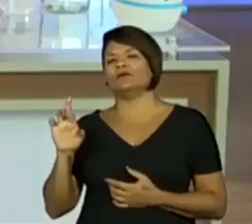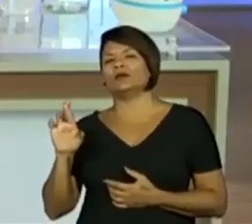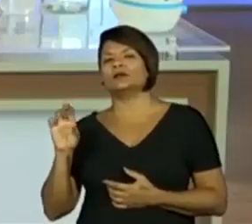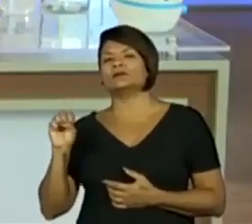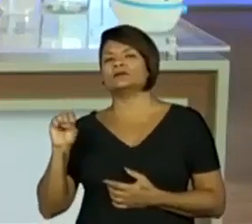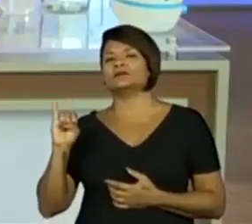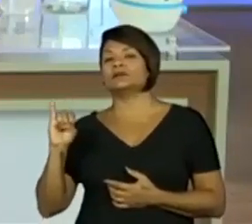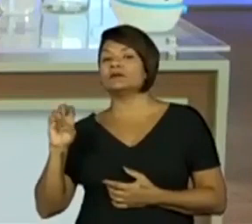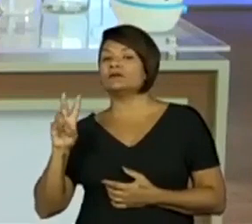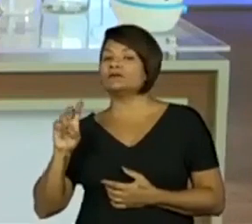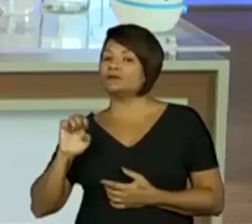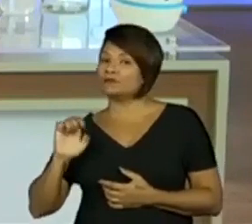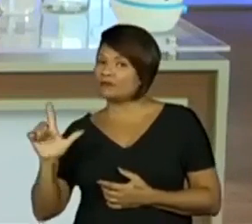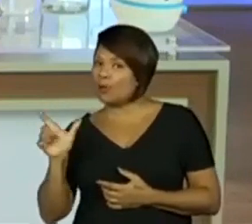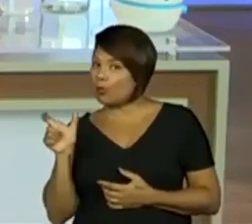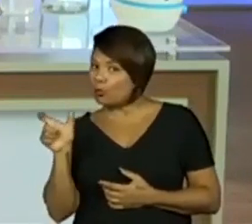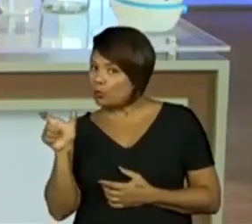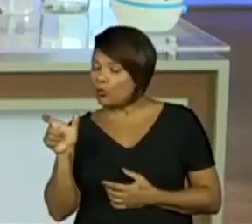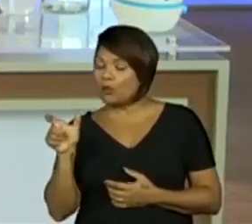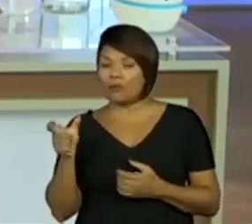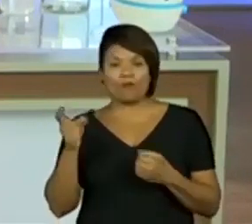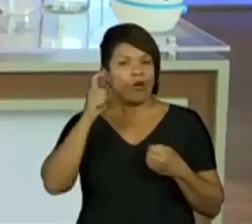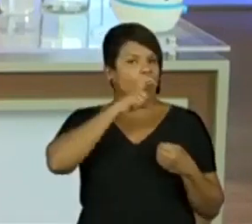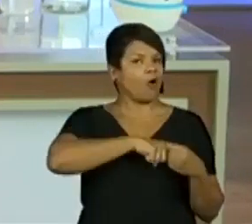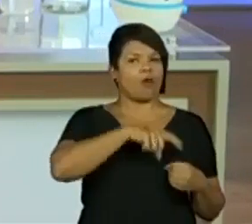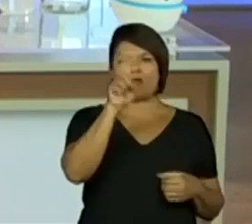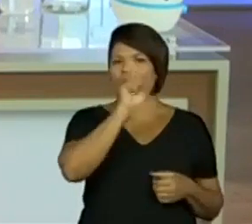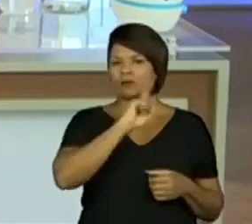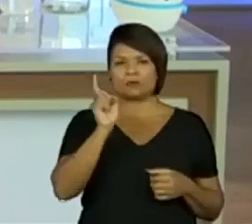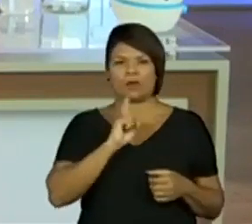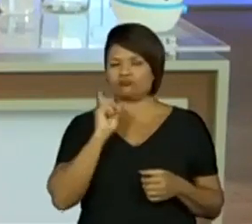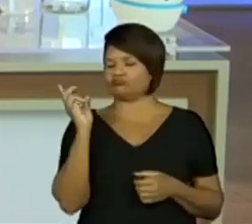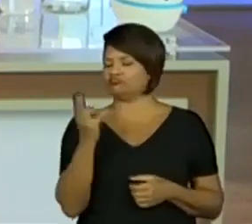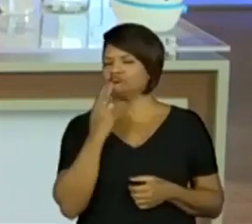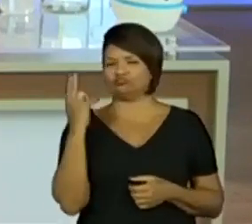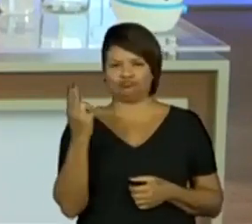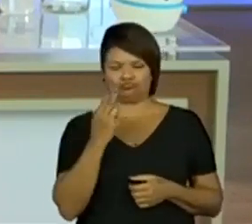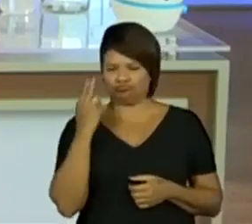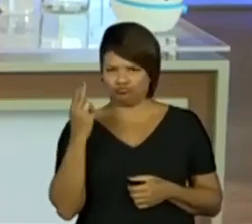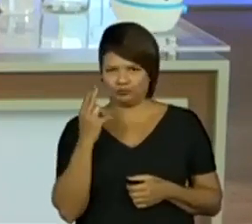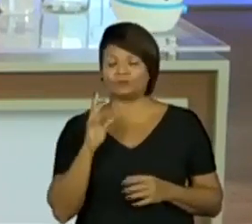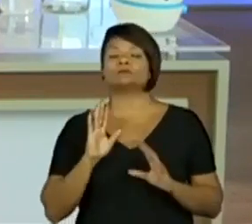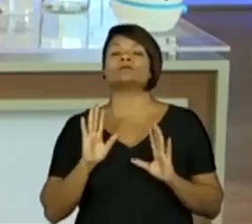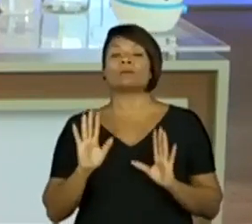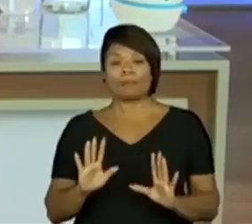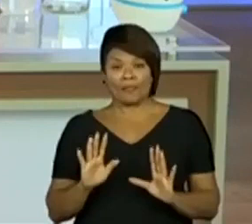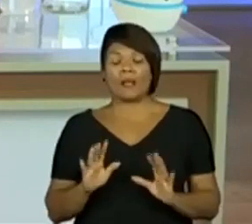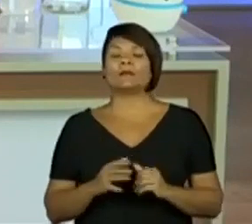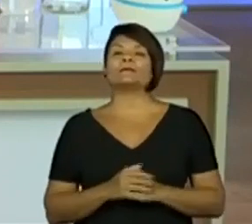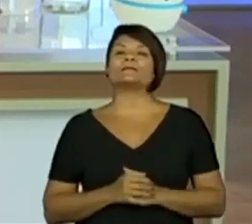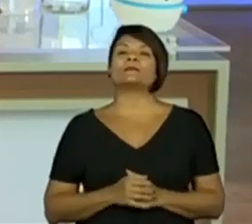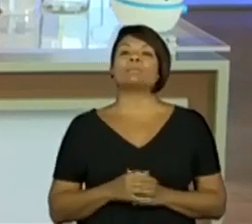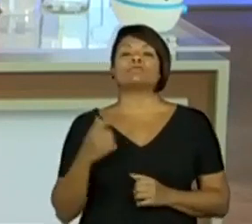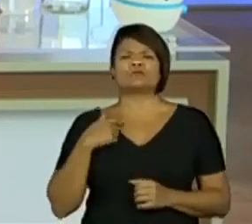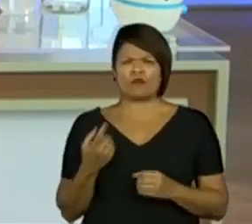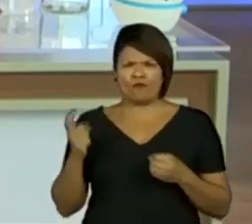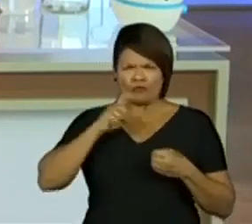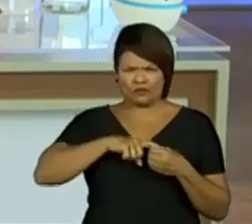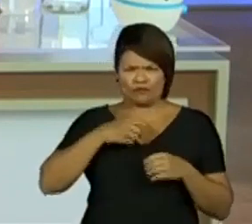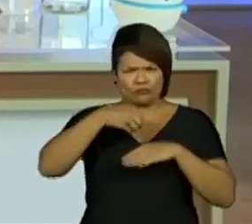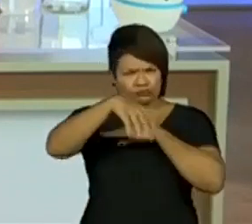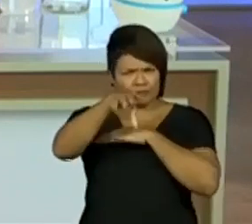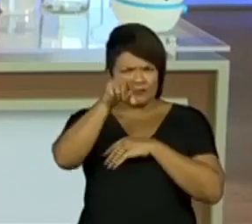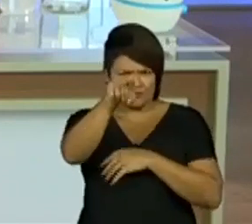um exemplo que eu esqueci de comentar com vocês sobre transformação reversível, uma transformação